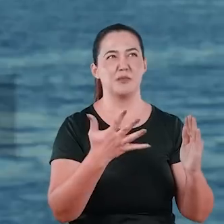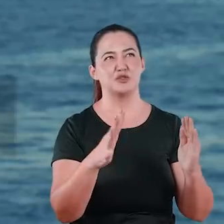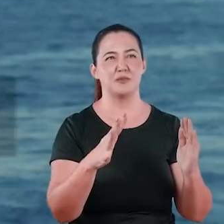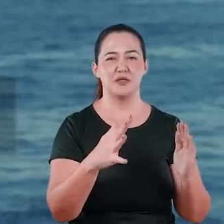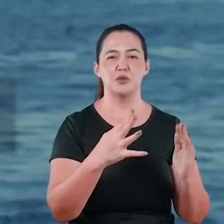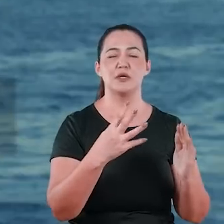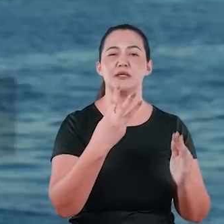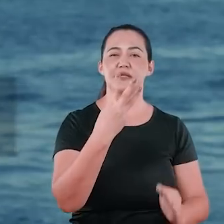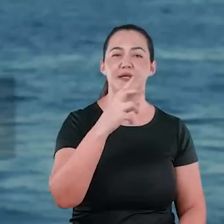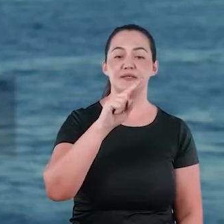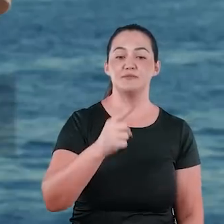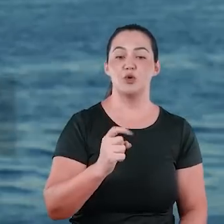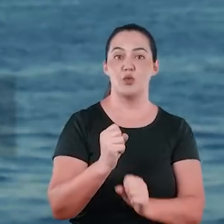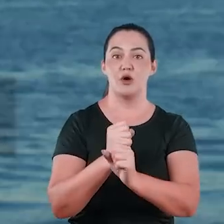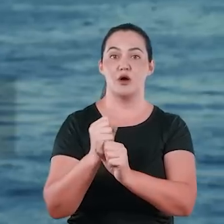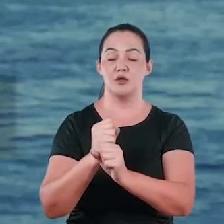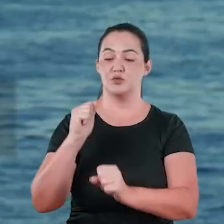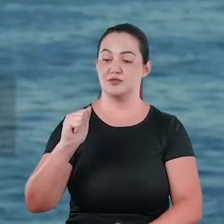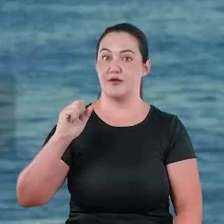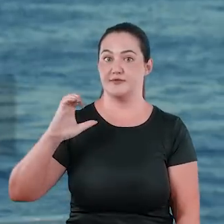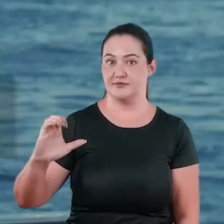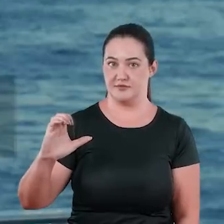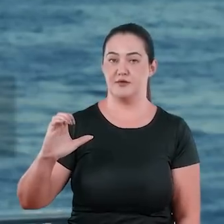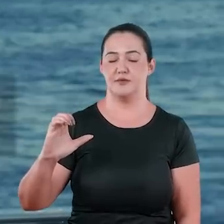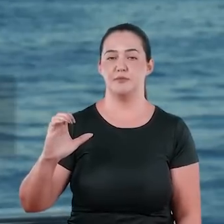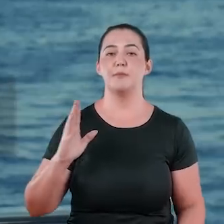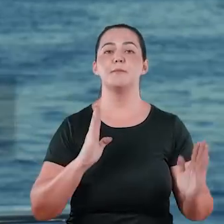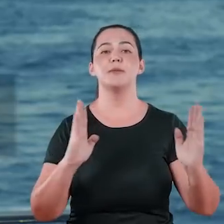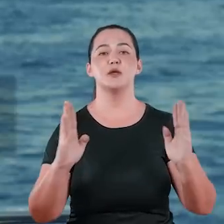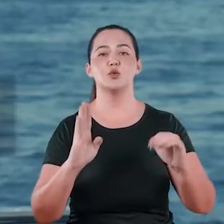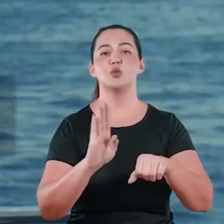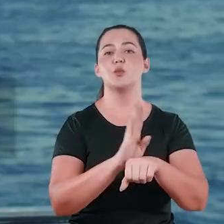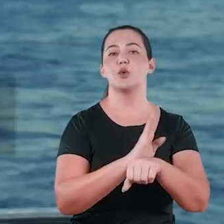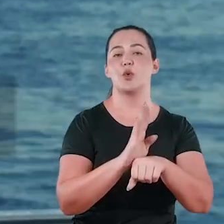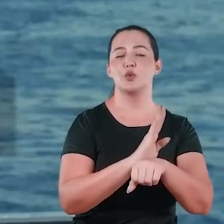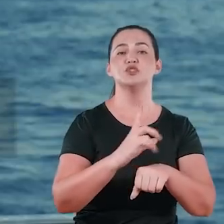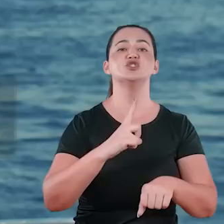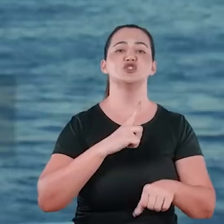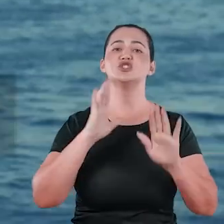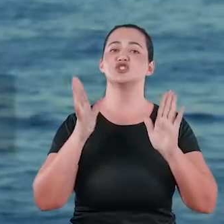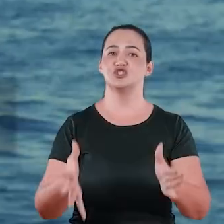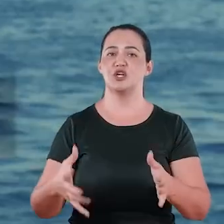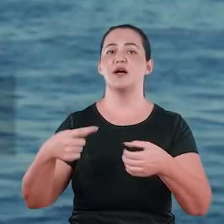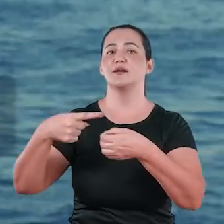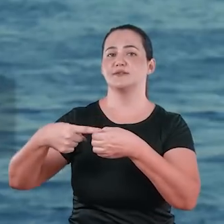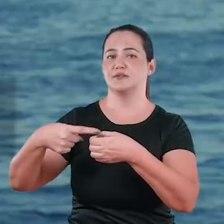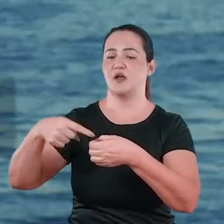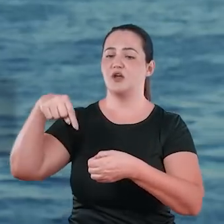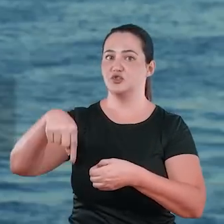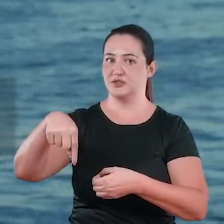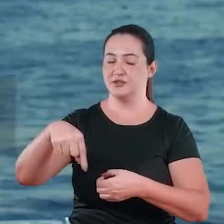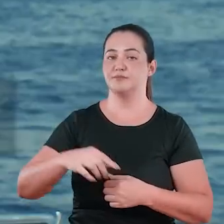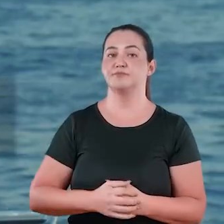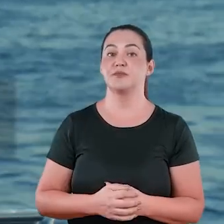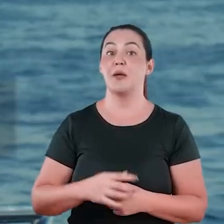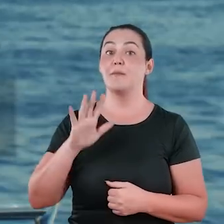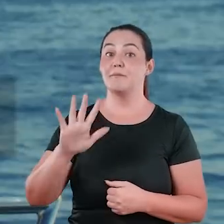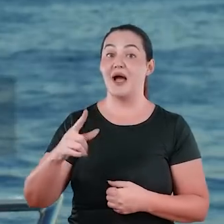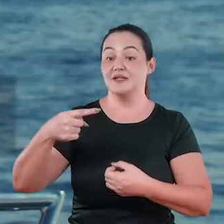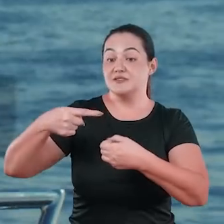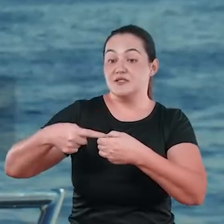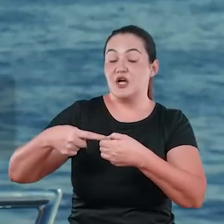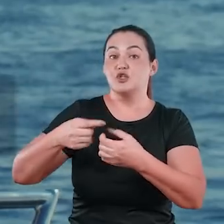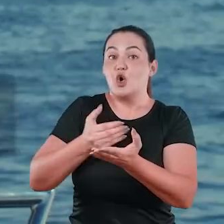de 3.000 anos antes de Cristo, período do bronze, já havia assentamentos urbanos nesse lugar. Mas a cidade só foi